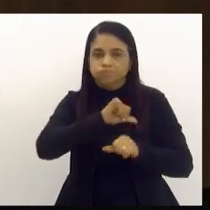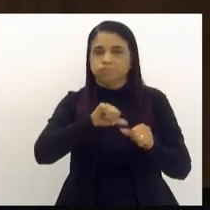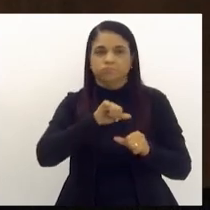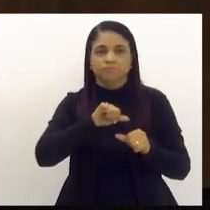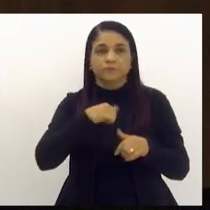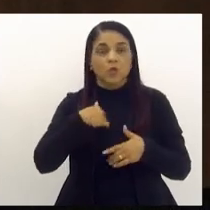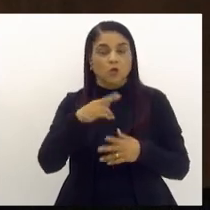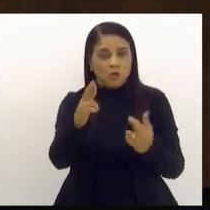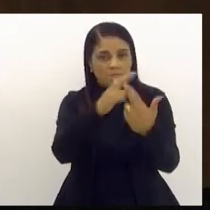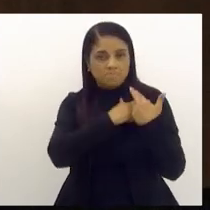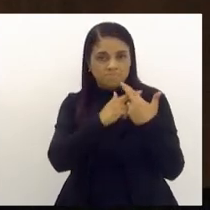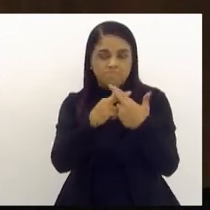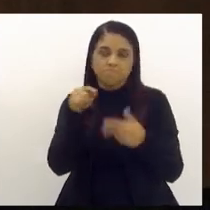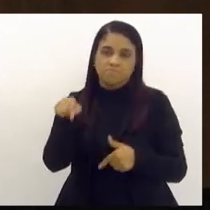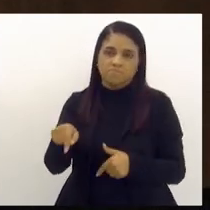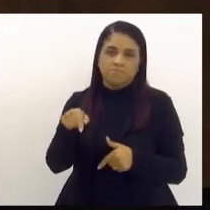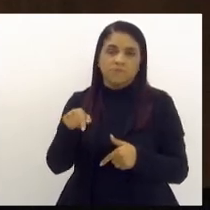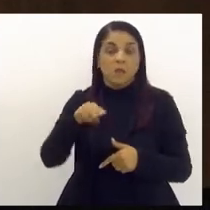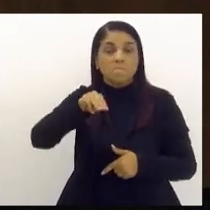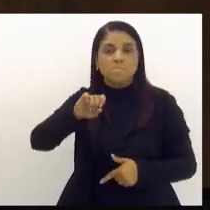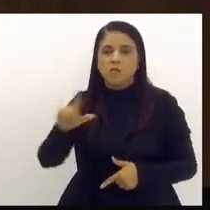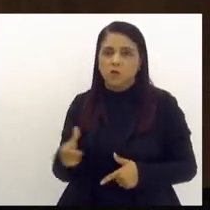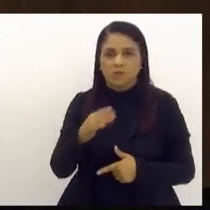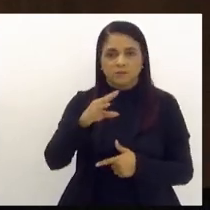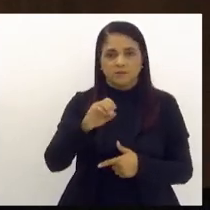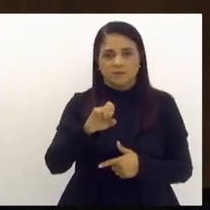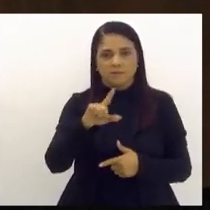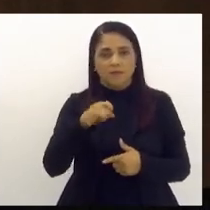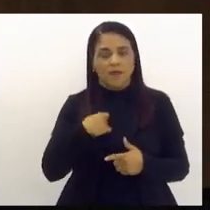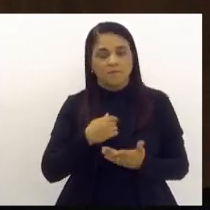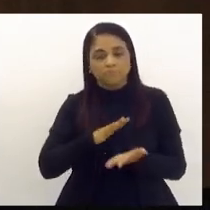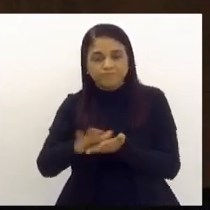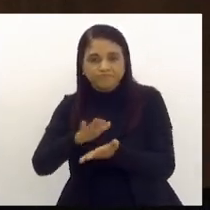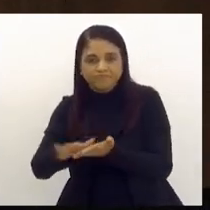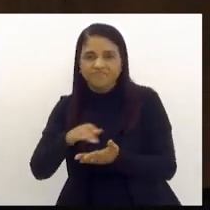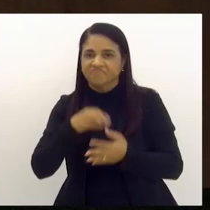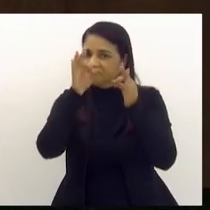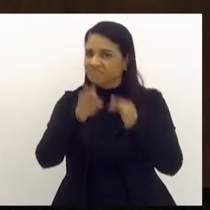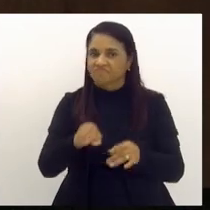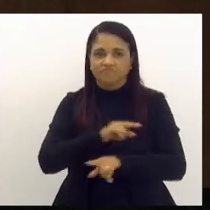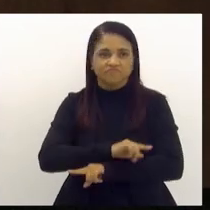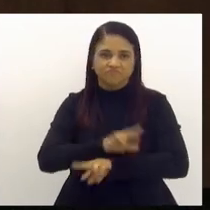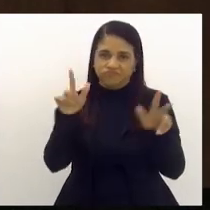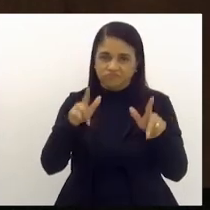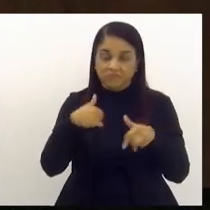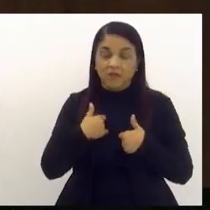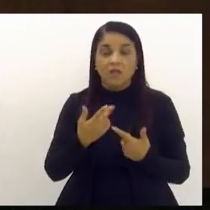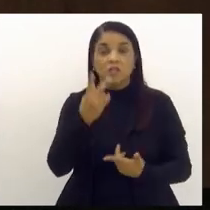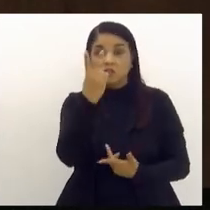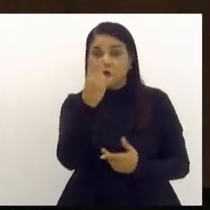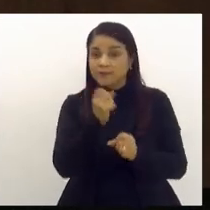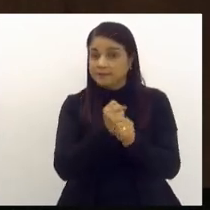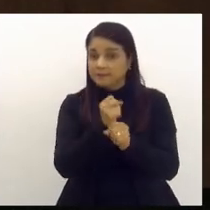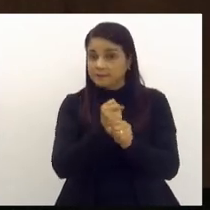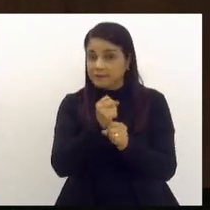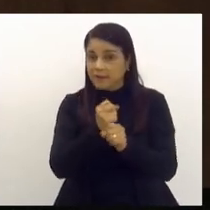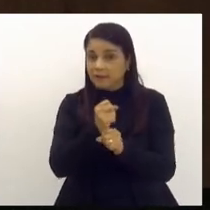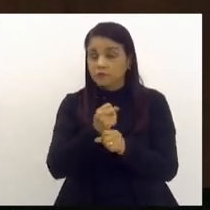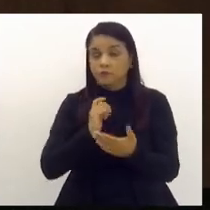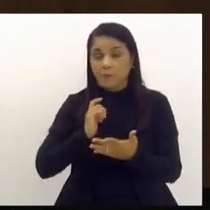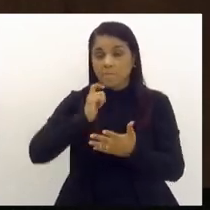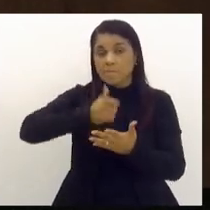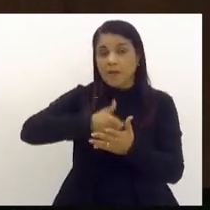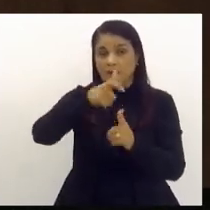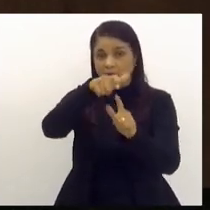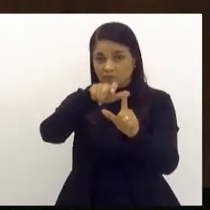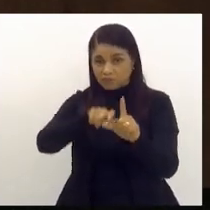responsabilize pelos bilhões da SEDAI que não gastou da forma correta, e o governo que se responsabilize porque teve 2 anos de carência para pagar a dívida